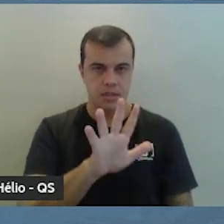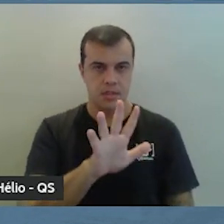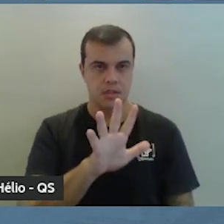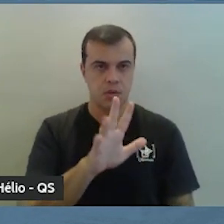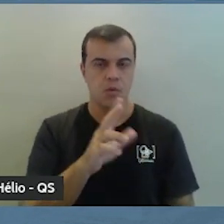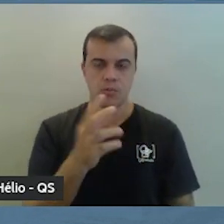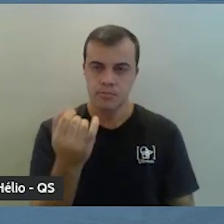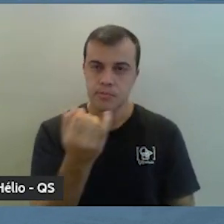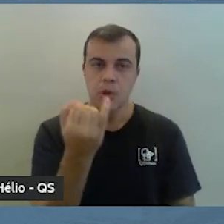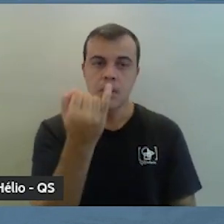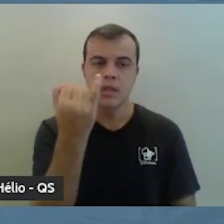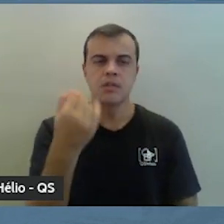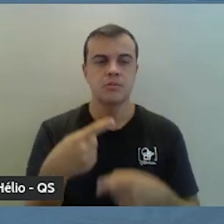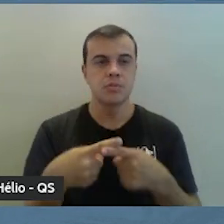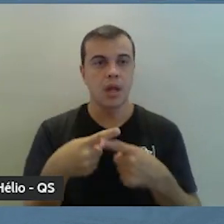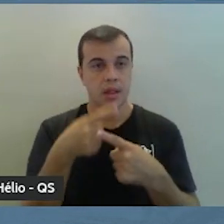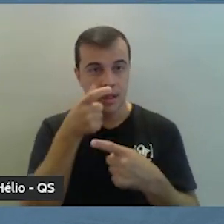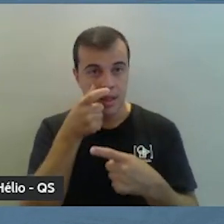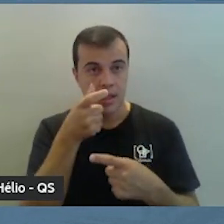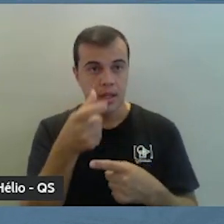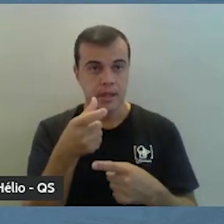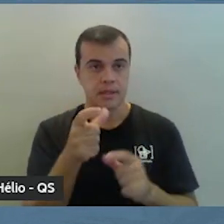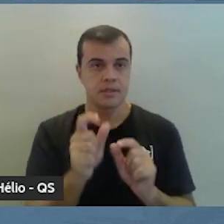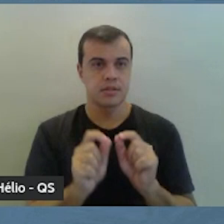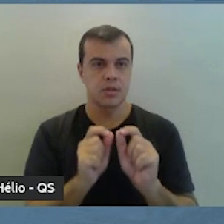grande. O que é muito interessante é isso,